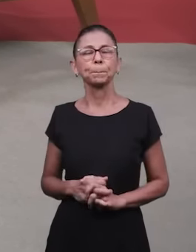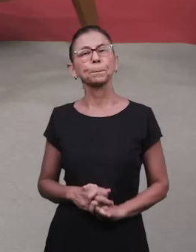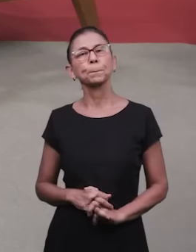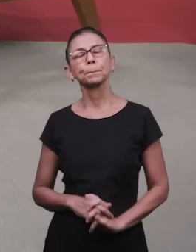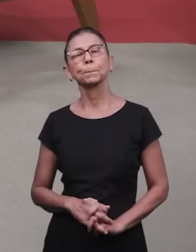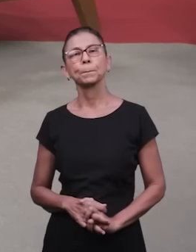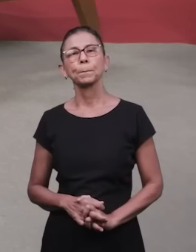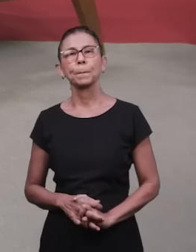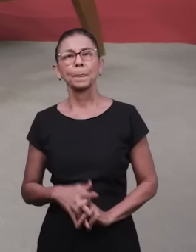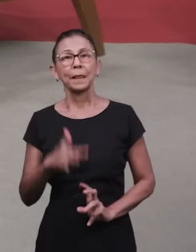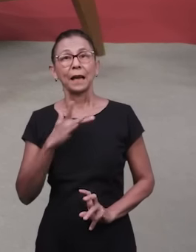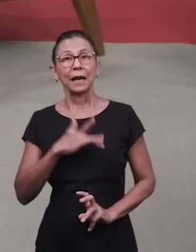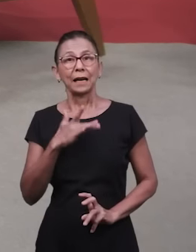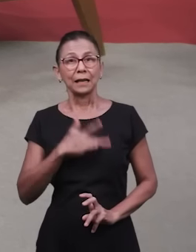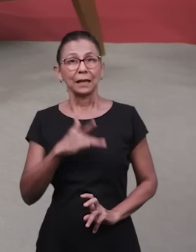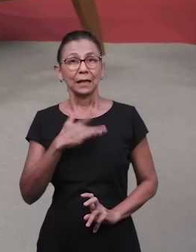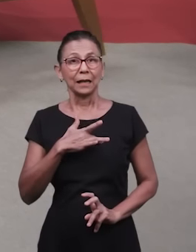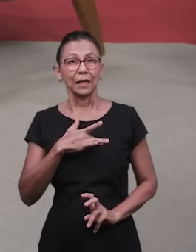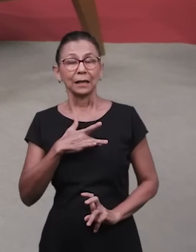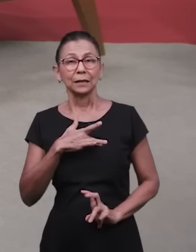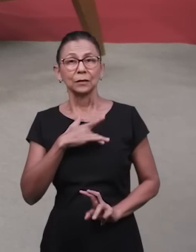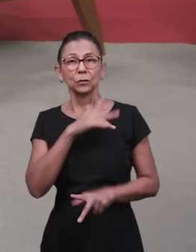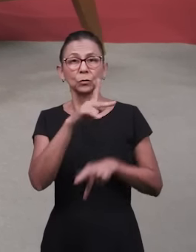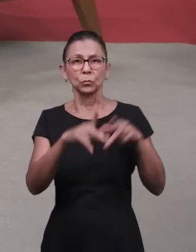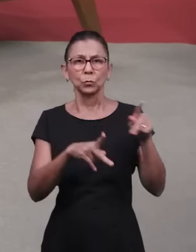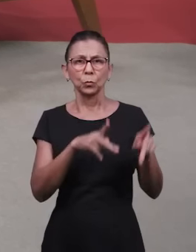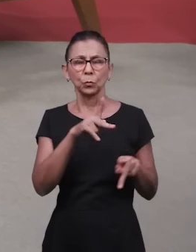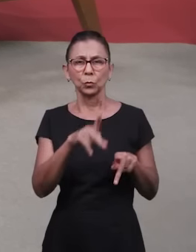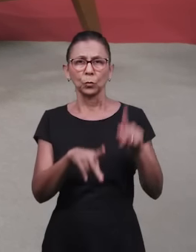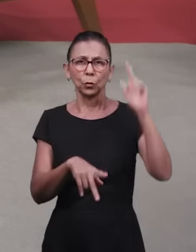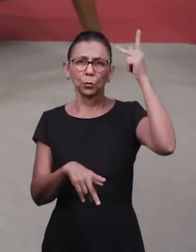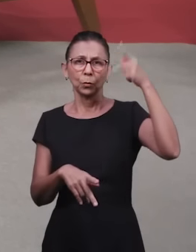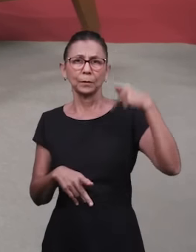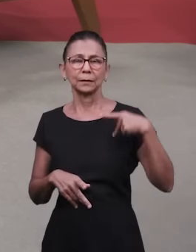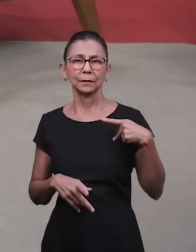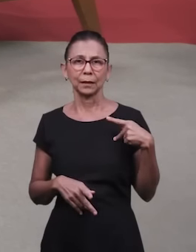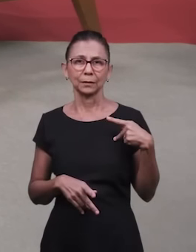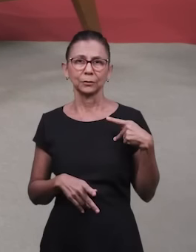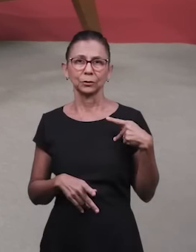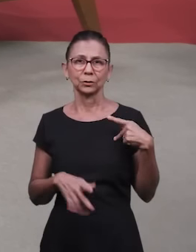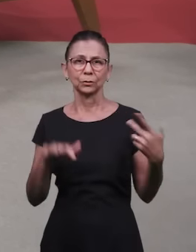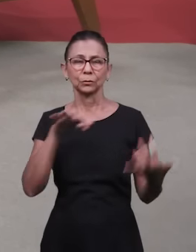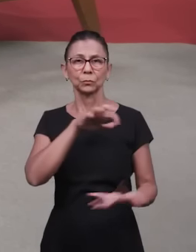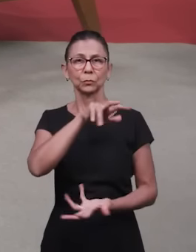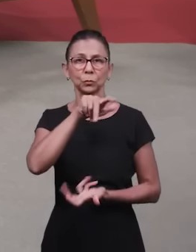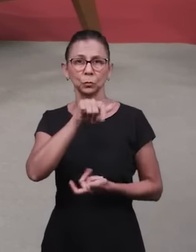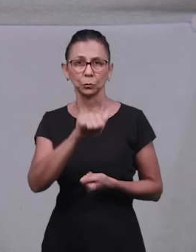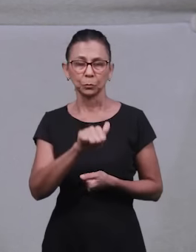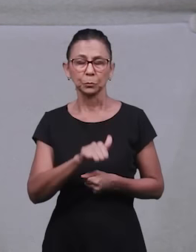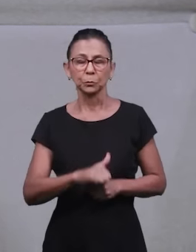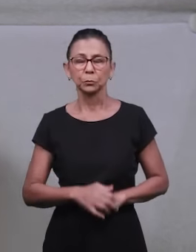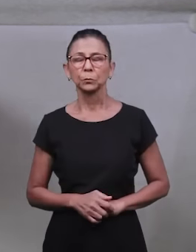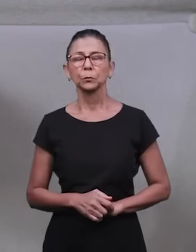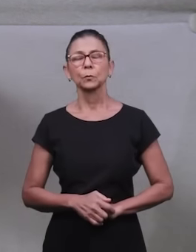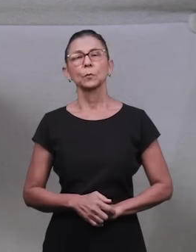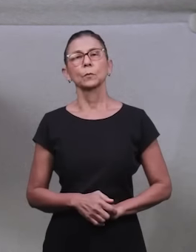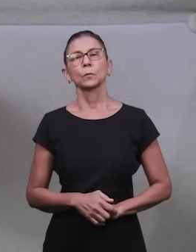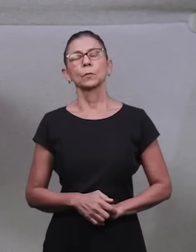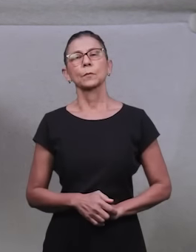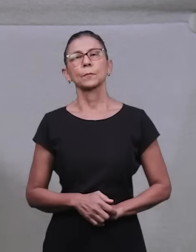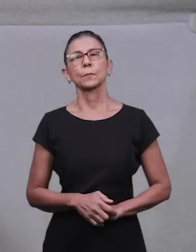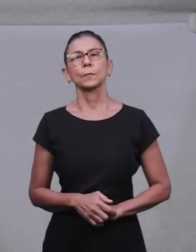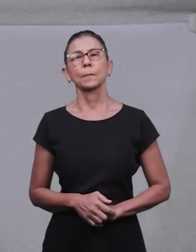para encerrar, Josias, os nossos ouvintes e os nossos irmãos que assistem têm que, nessa hora,